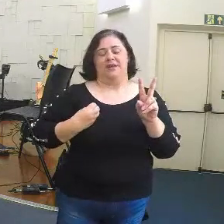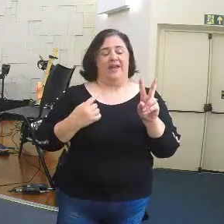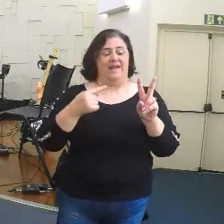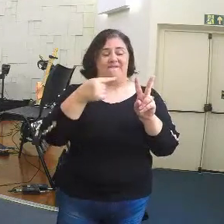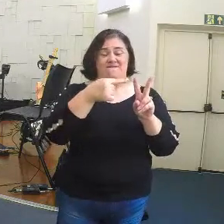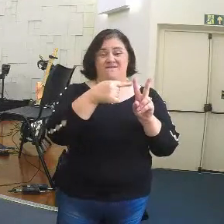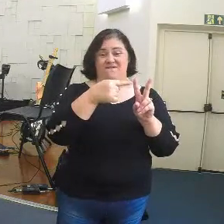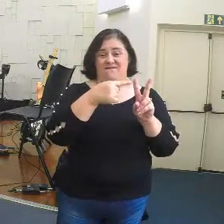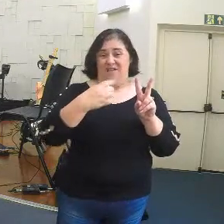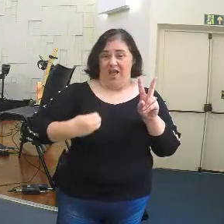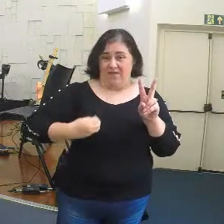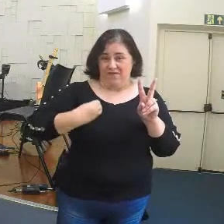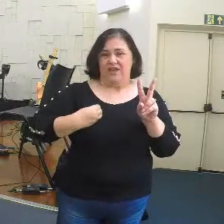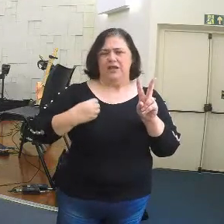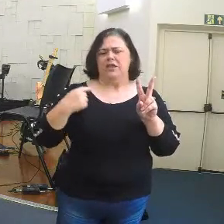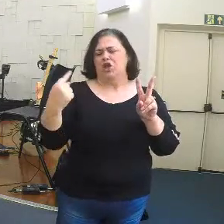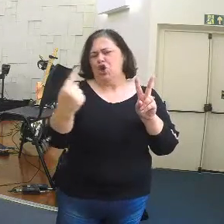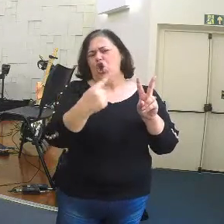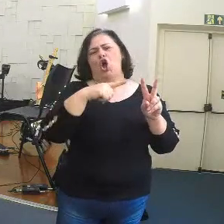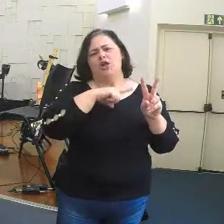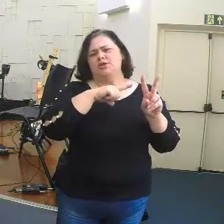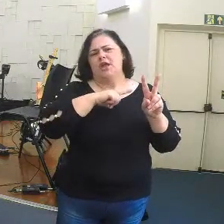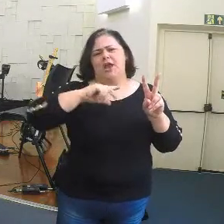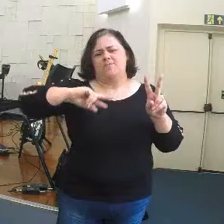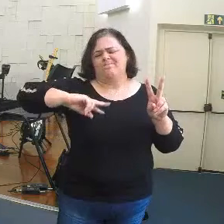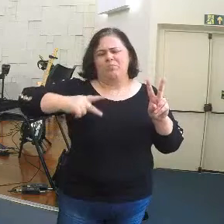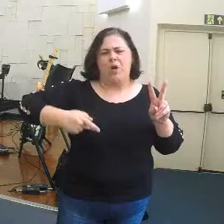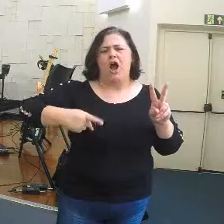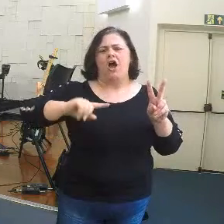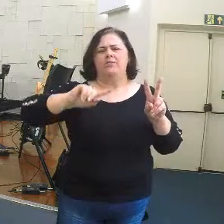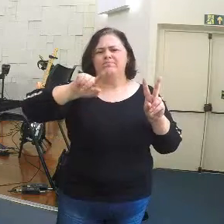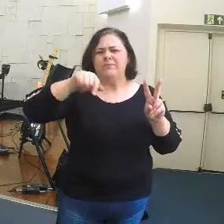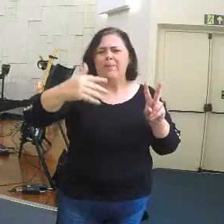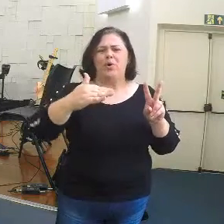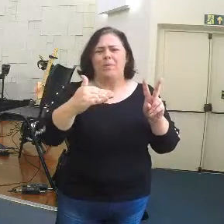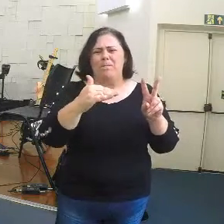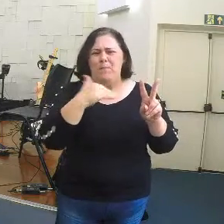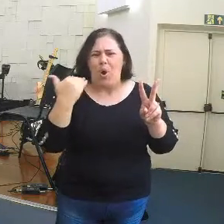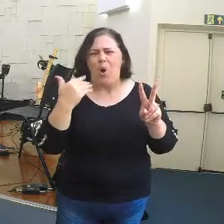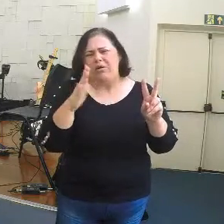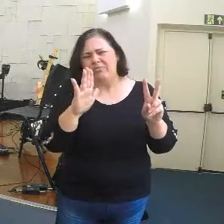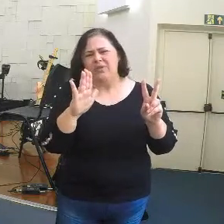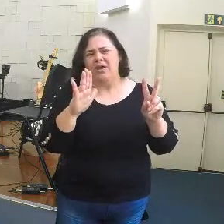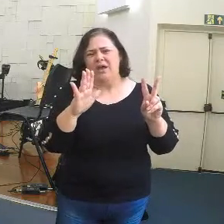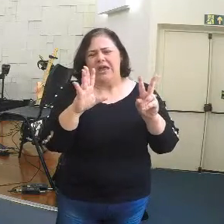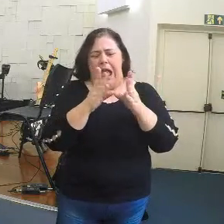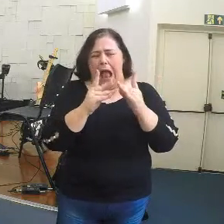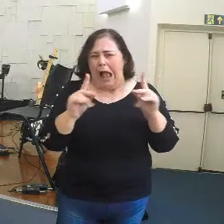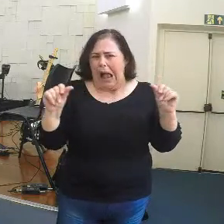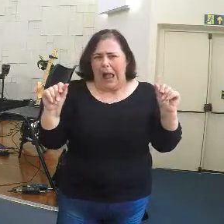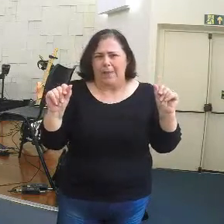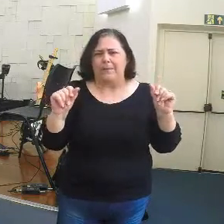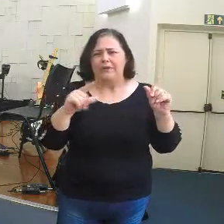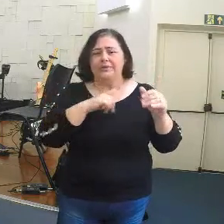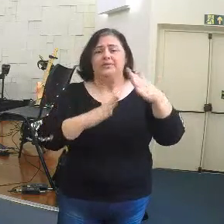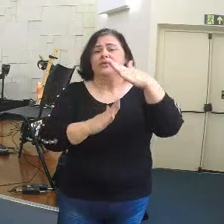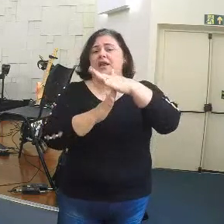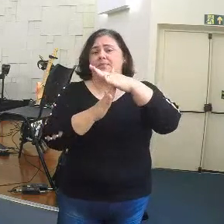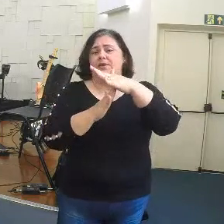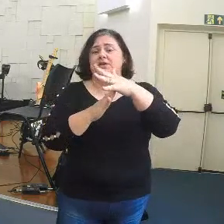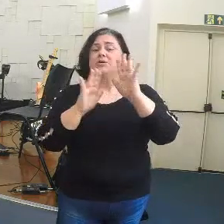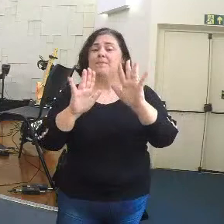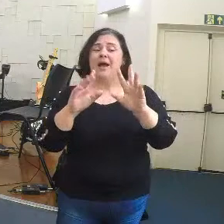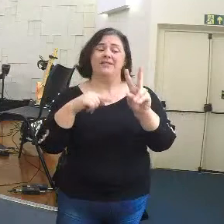vida biológica, que se degenera e que é miserável, e que tem um fim, e a